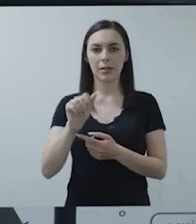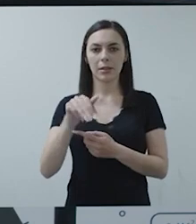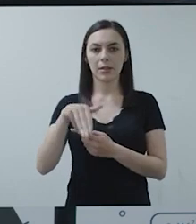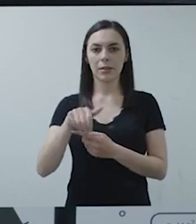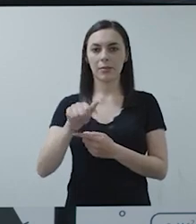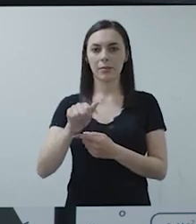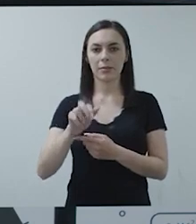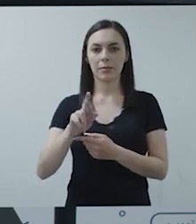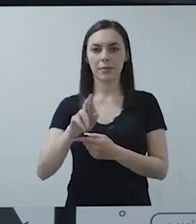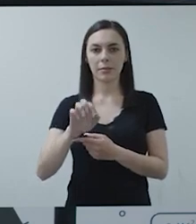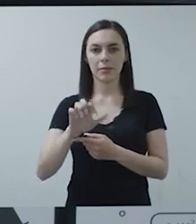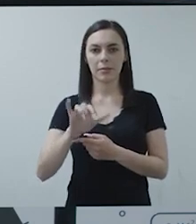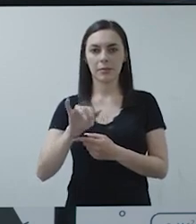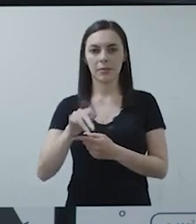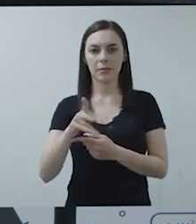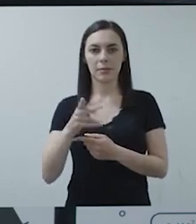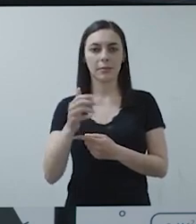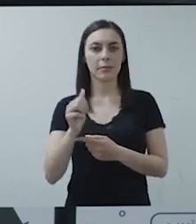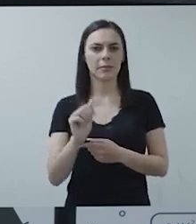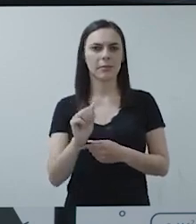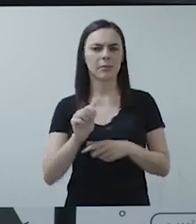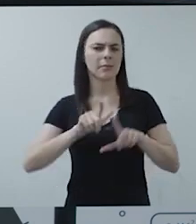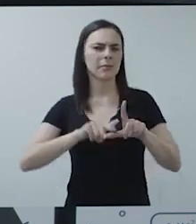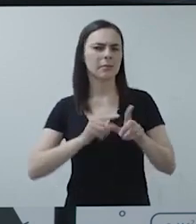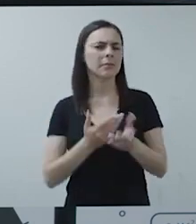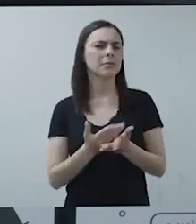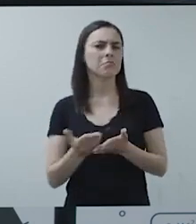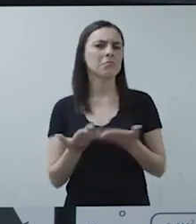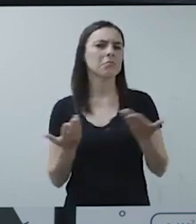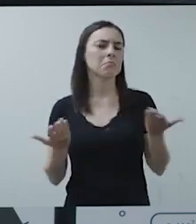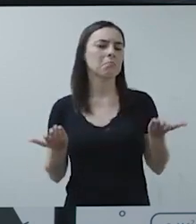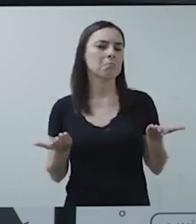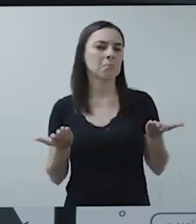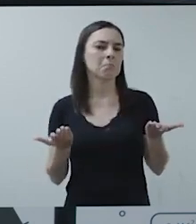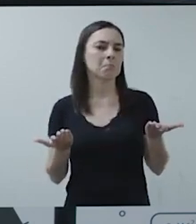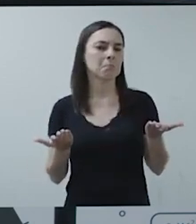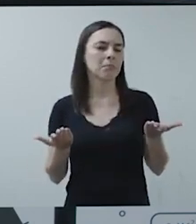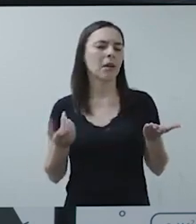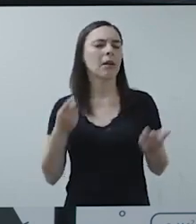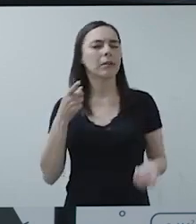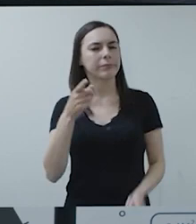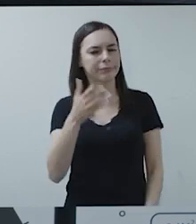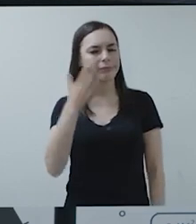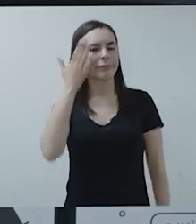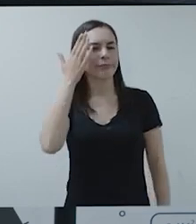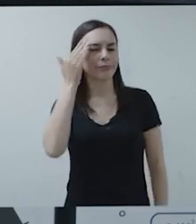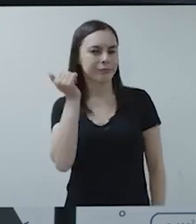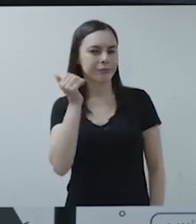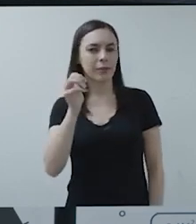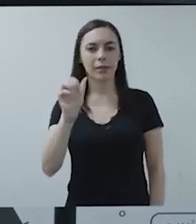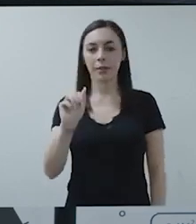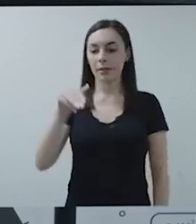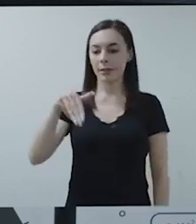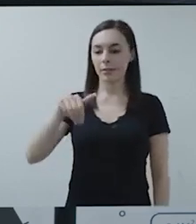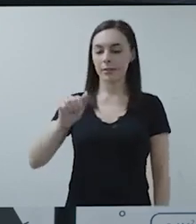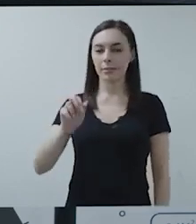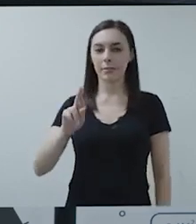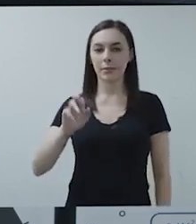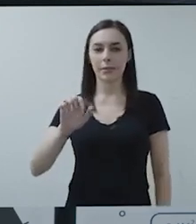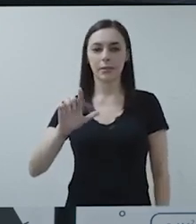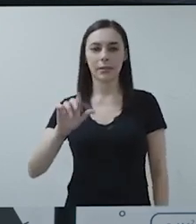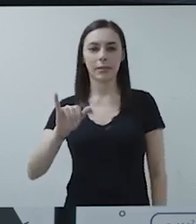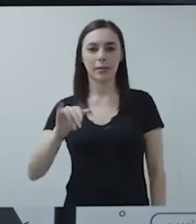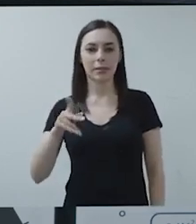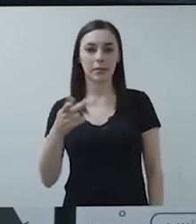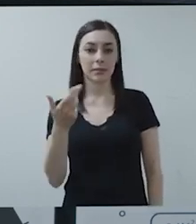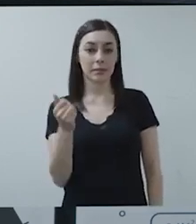Amarelinha. Amarelinha. Começa com que letra? Eu acho que vocês sabem. Amarelinha começa